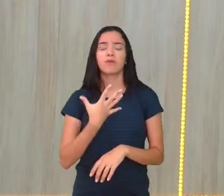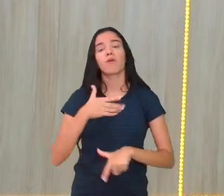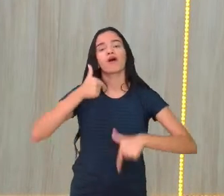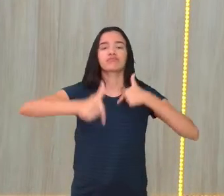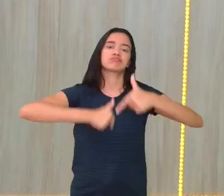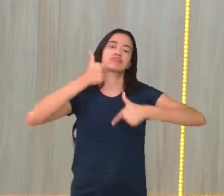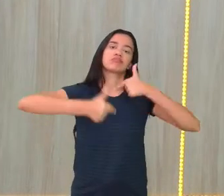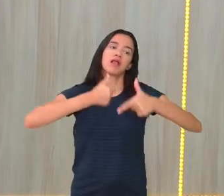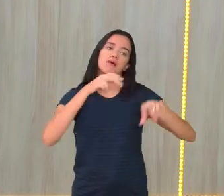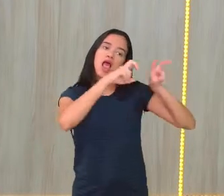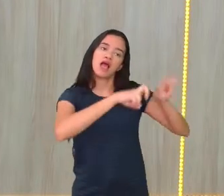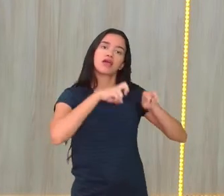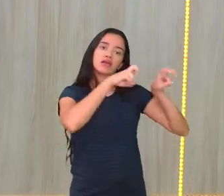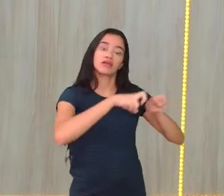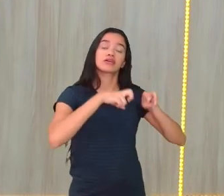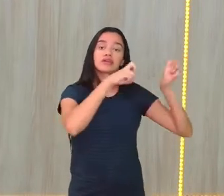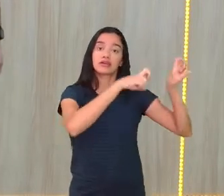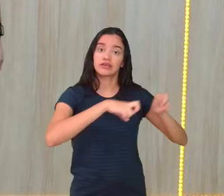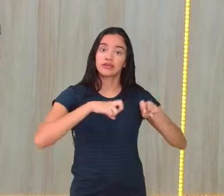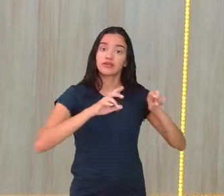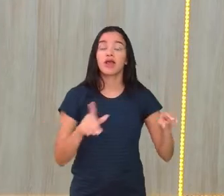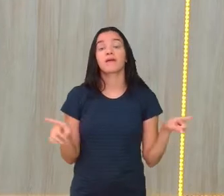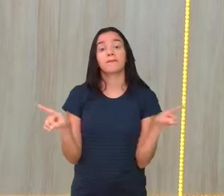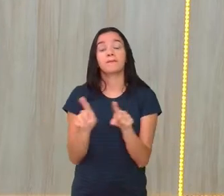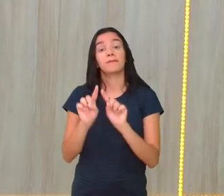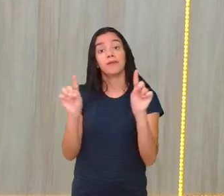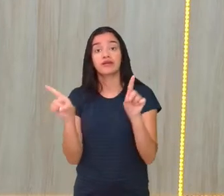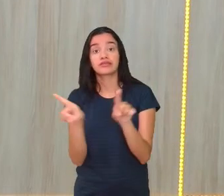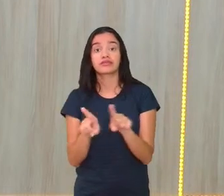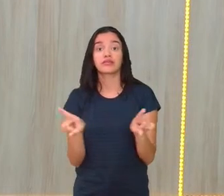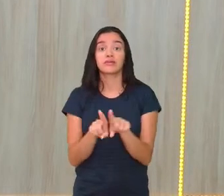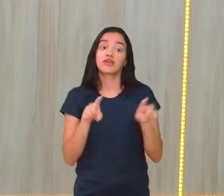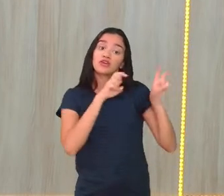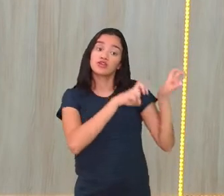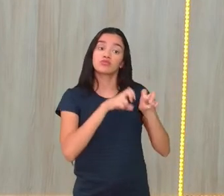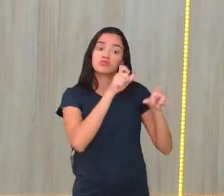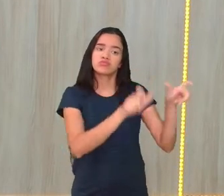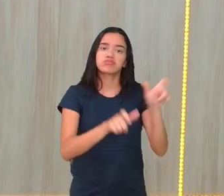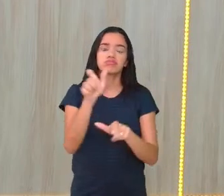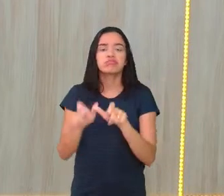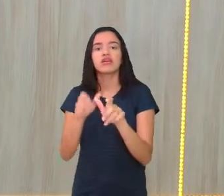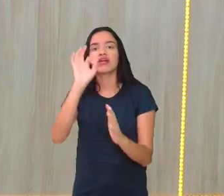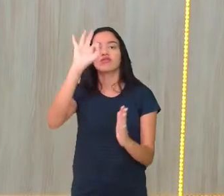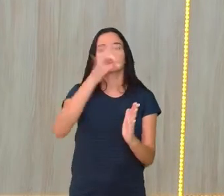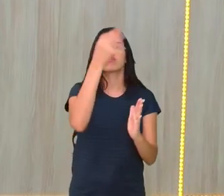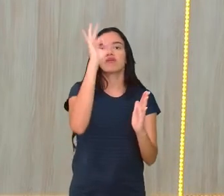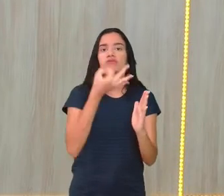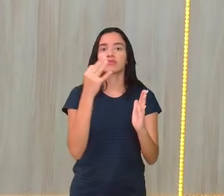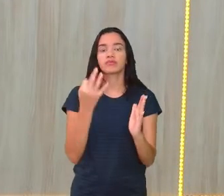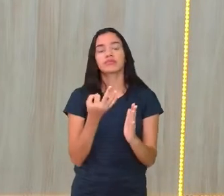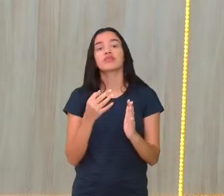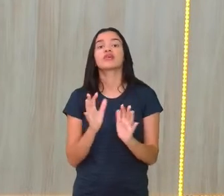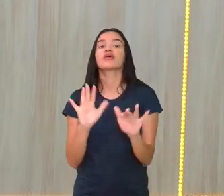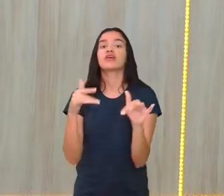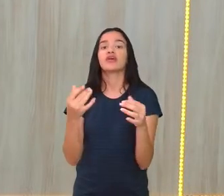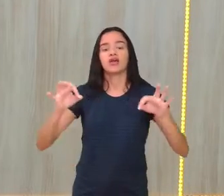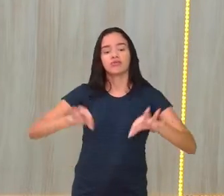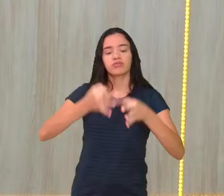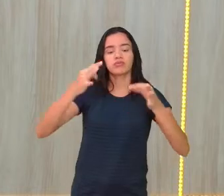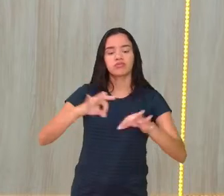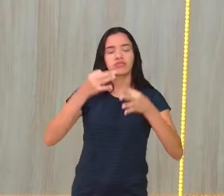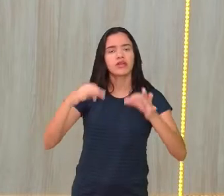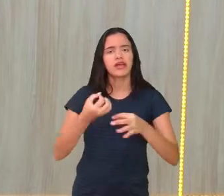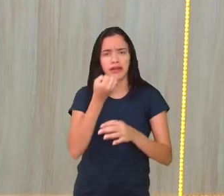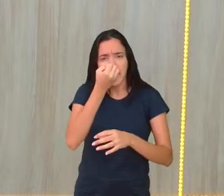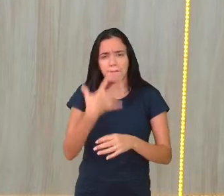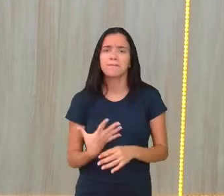trabalho agrícola, mas eles eram também grandes agricultores e grandes artesãos, né? E vejam, os fenícios eram tão